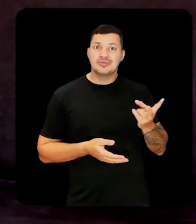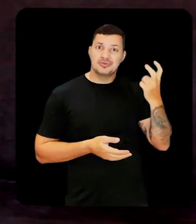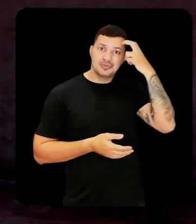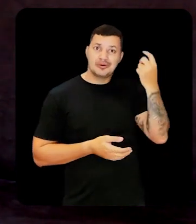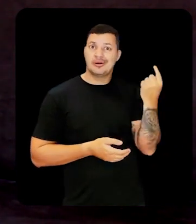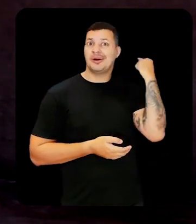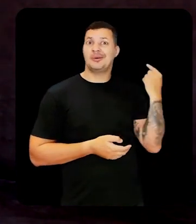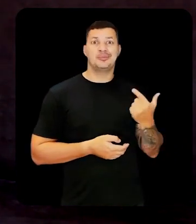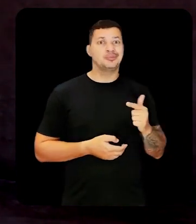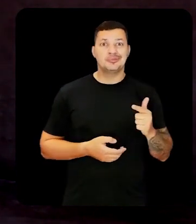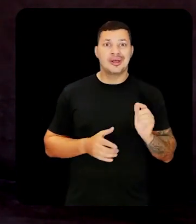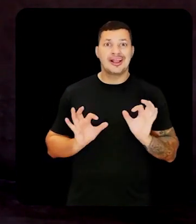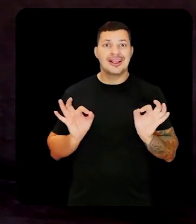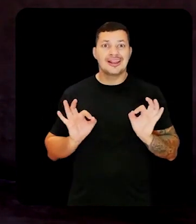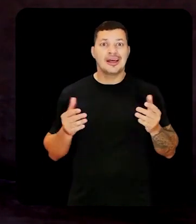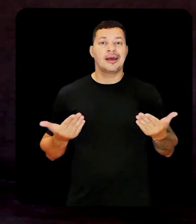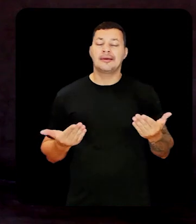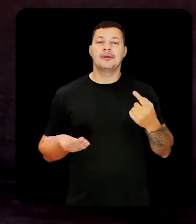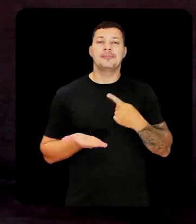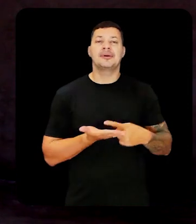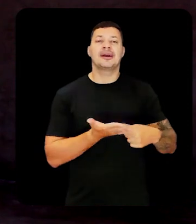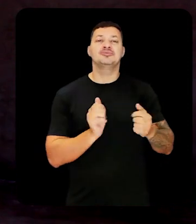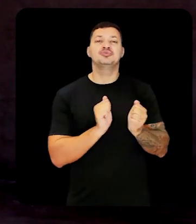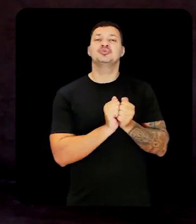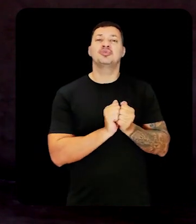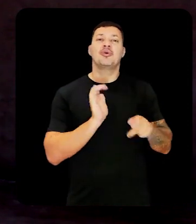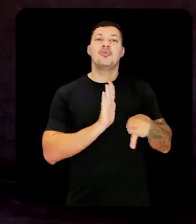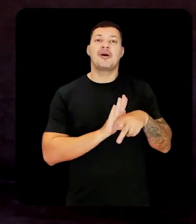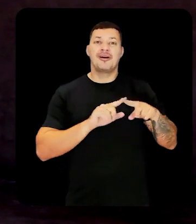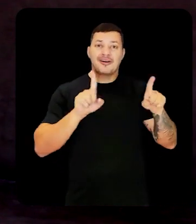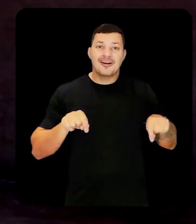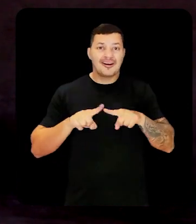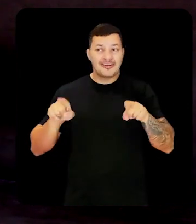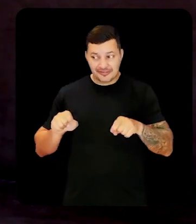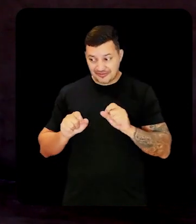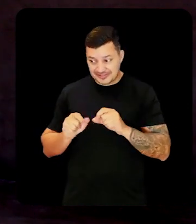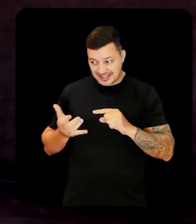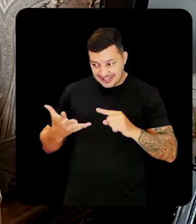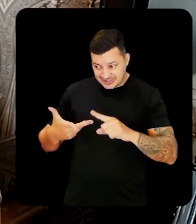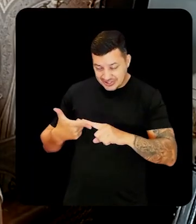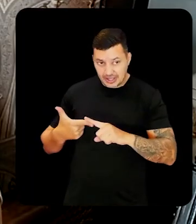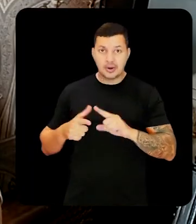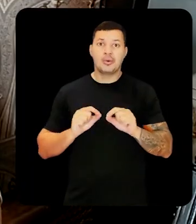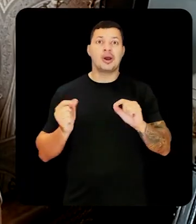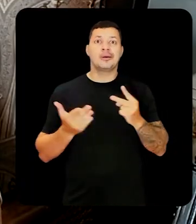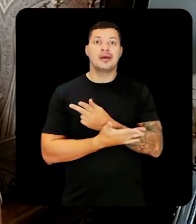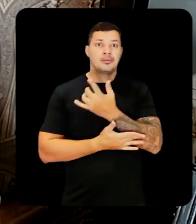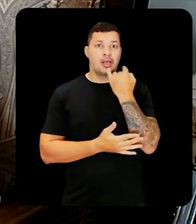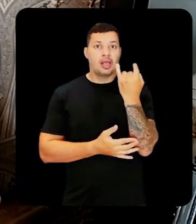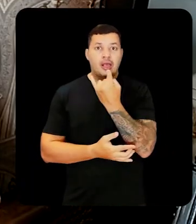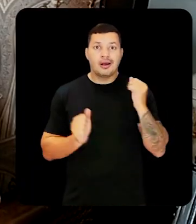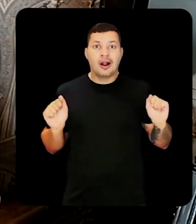de cultura antigamente. Então a gente se reunia, os próprios funcionários, e assim, vamos fazer isso. O que atraía